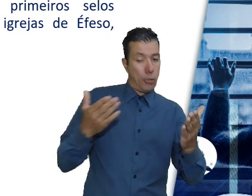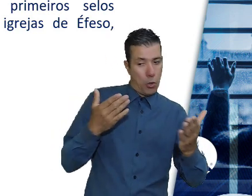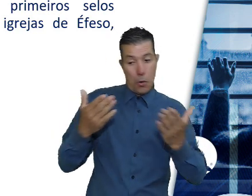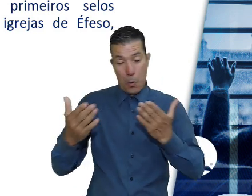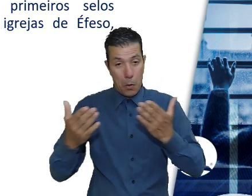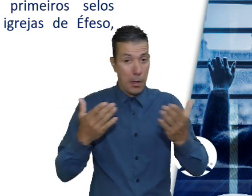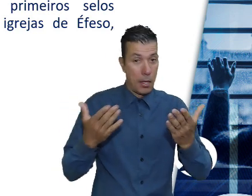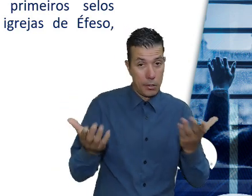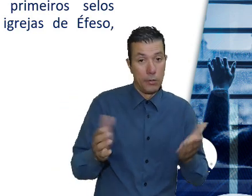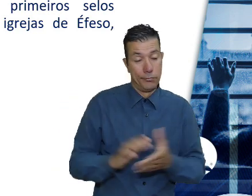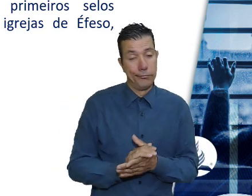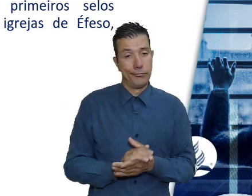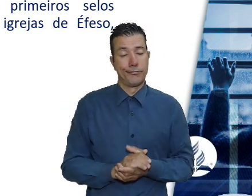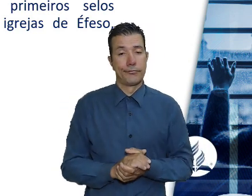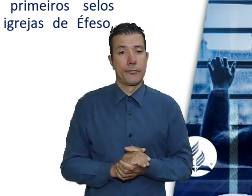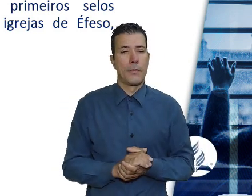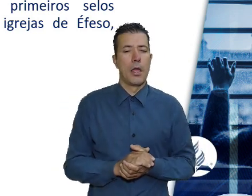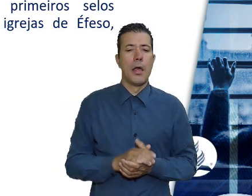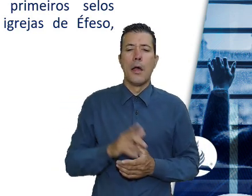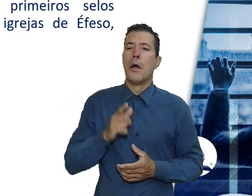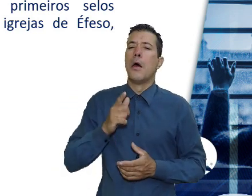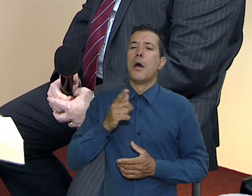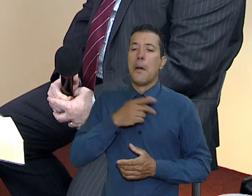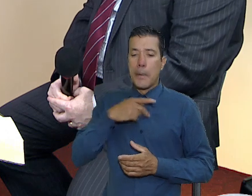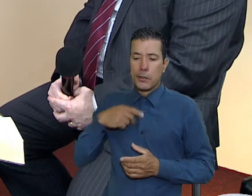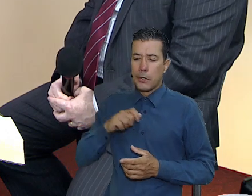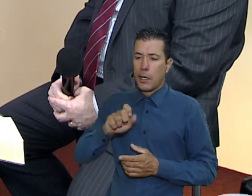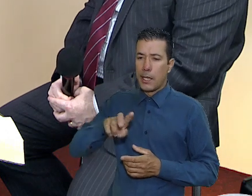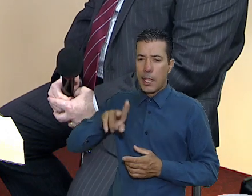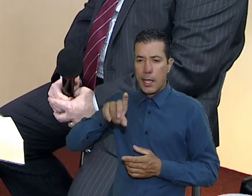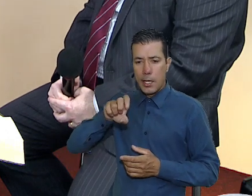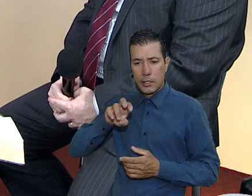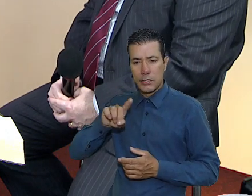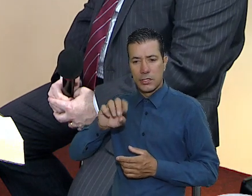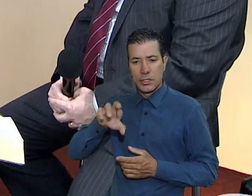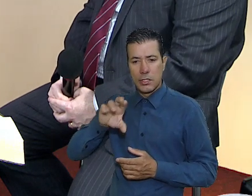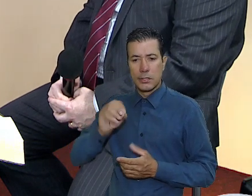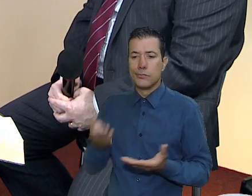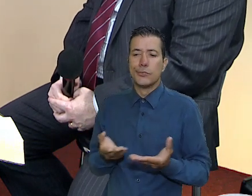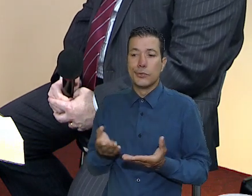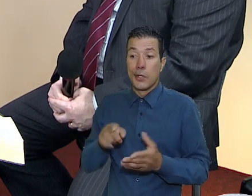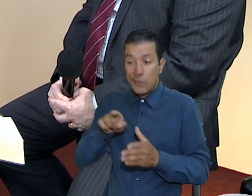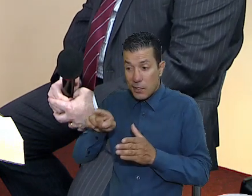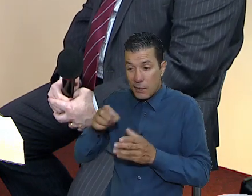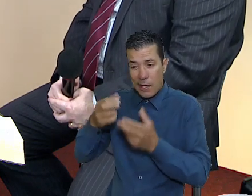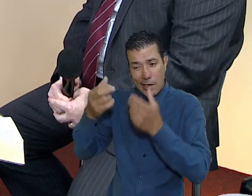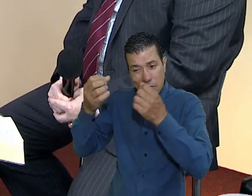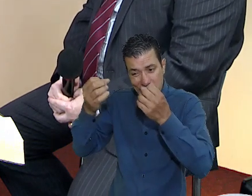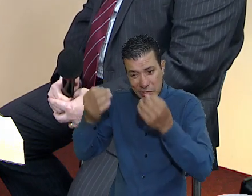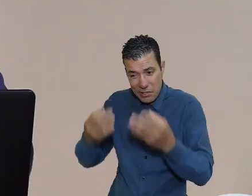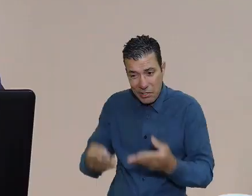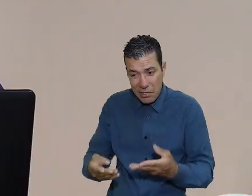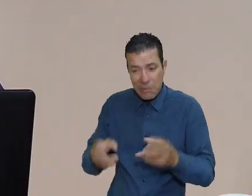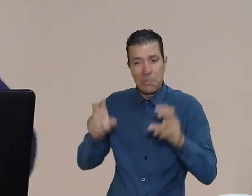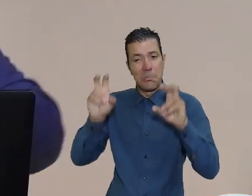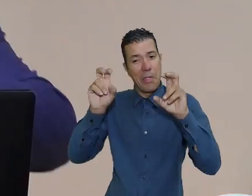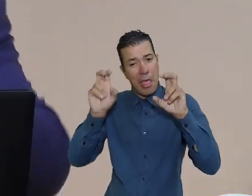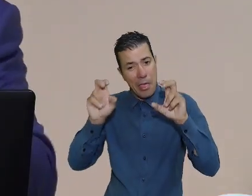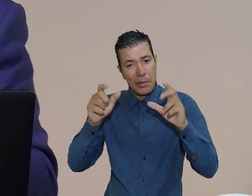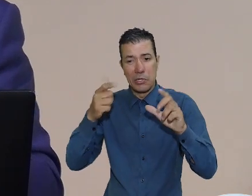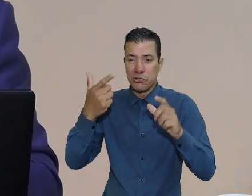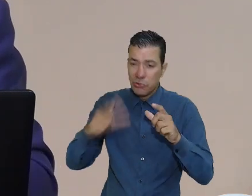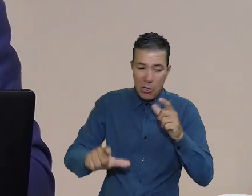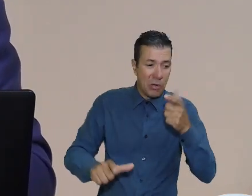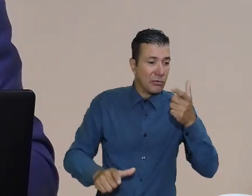cartas das igrejas. Mas, pastor Alexandre, pensa aqui comigo, pastor Yuri, talvez alguém fale assim: pastor, o senhor vai repetir o mesmo assunto? Ah, nós